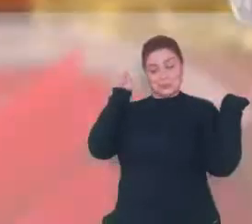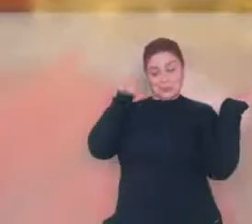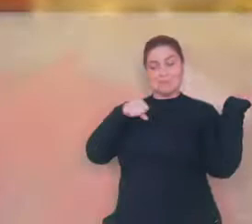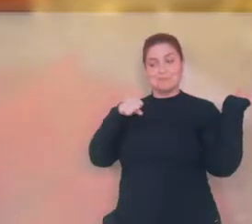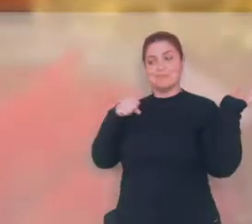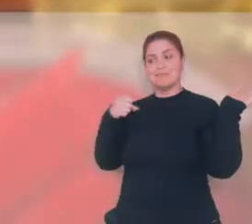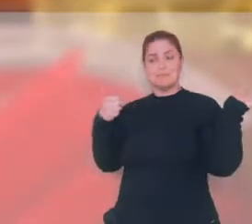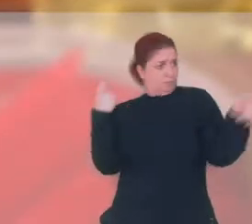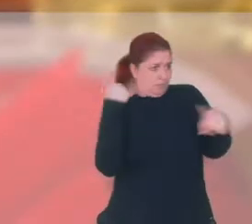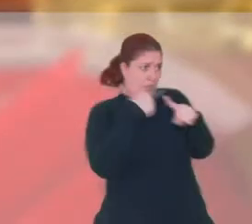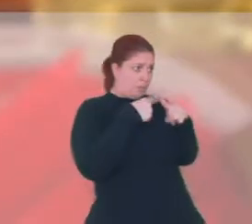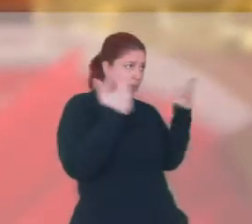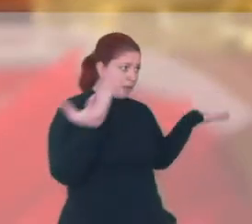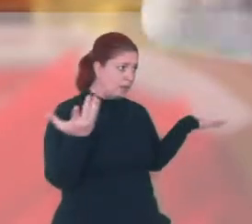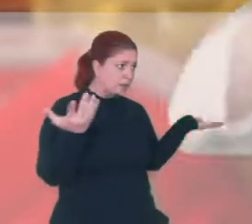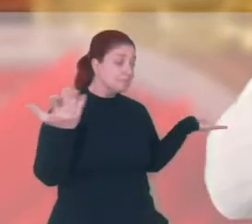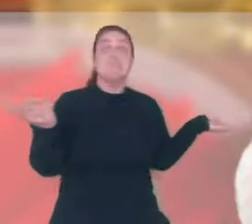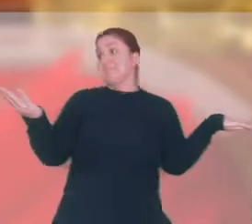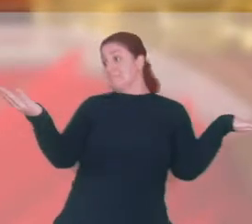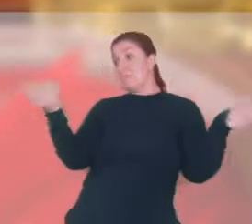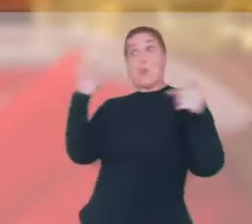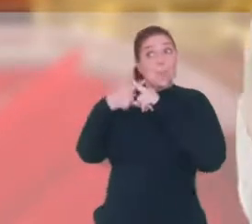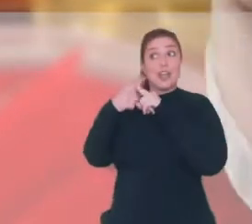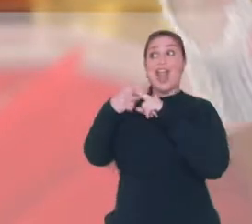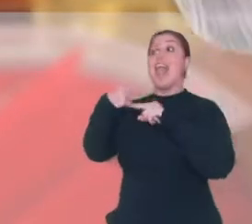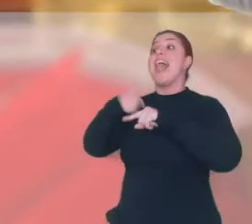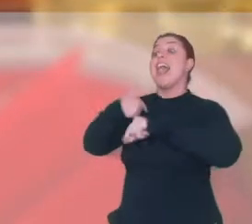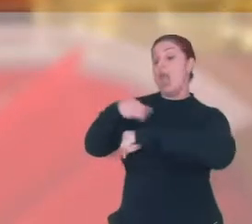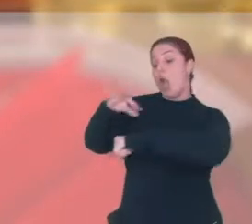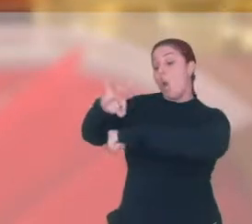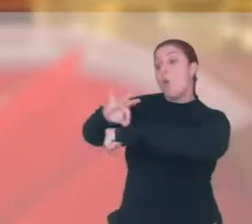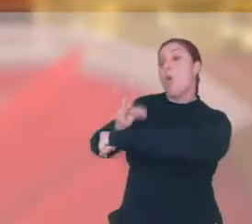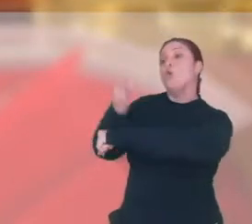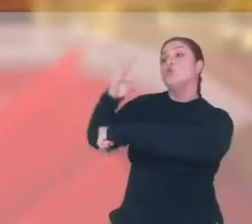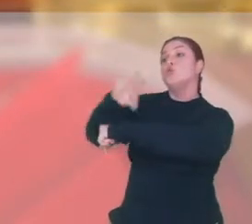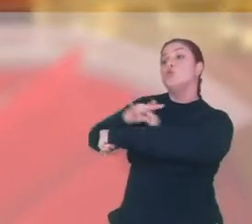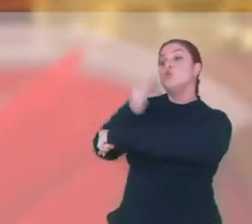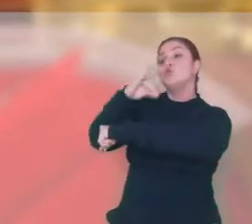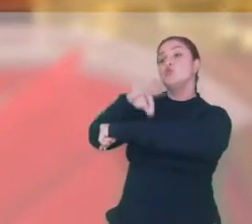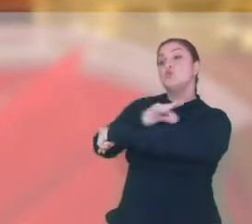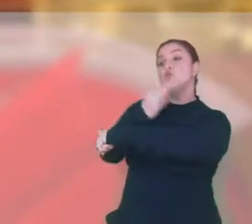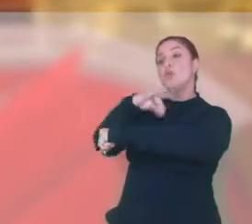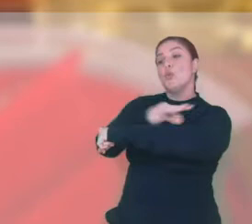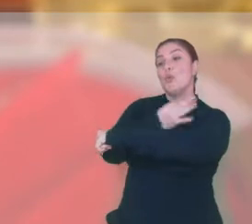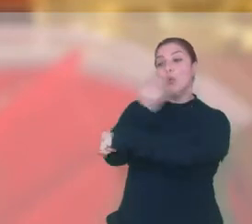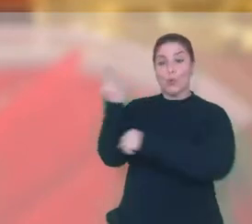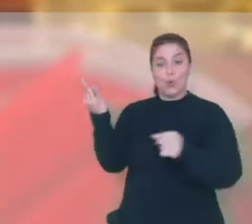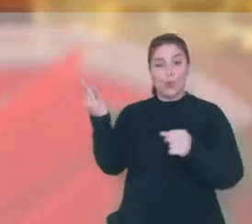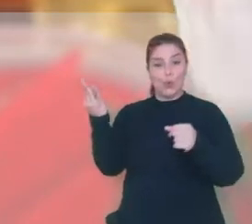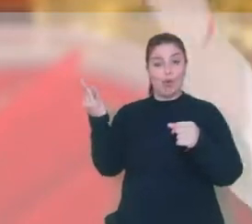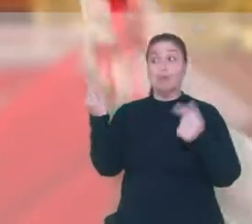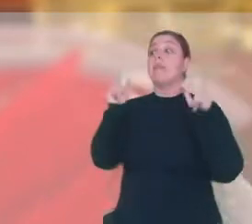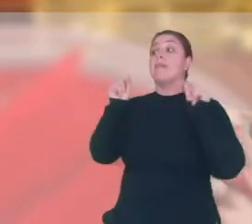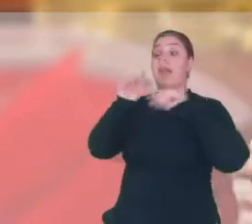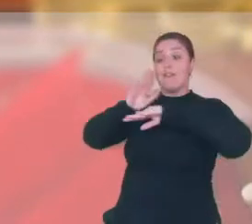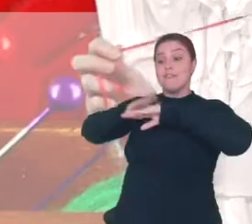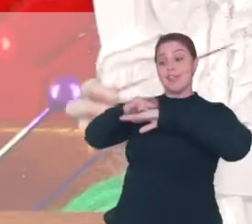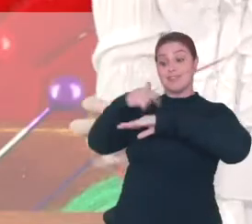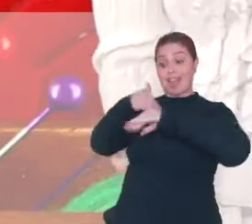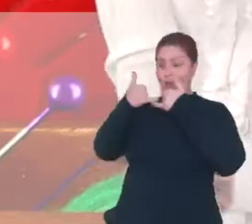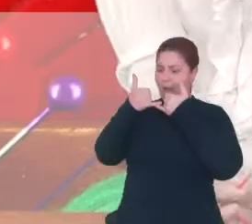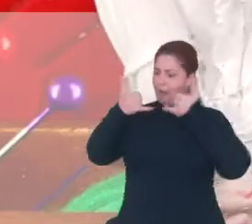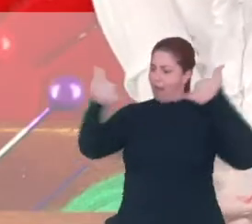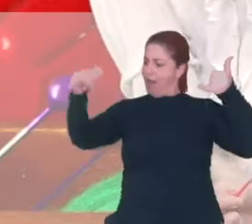por quê? Ué, por quê? Porque eu costuro. Então os enfeites de nossa ama, quem é que os costura, se não